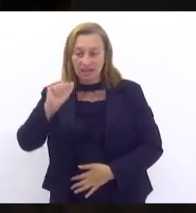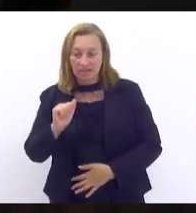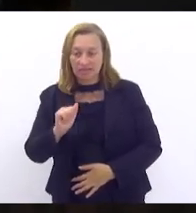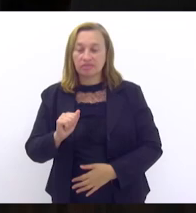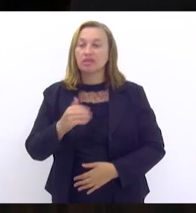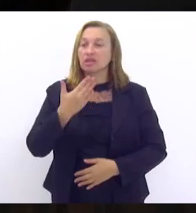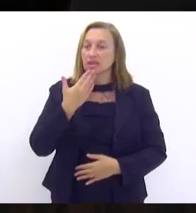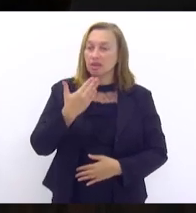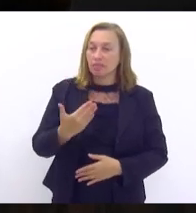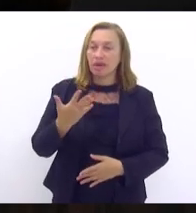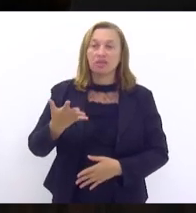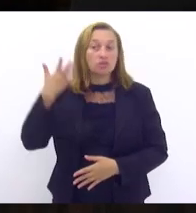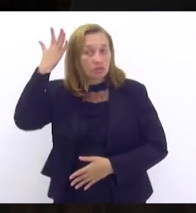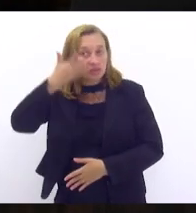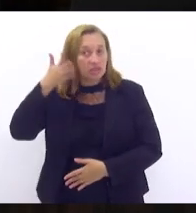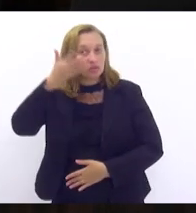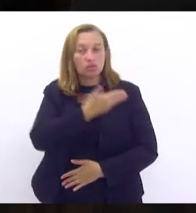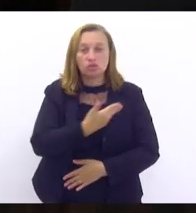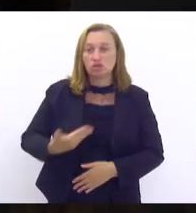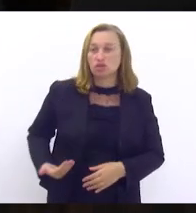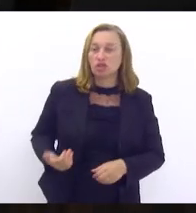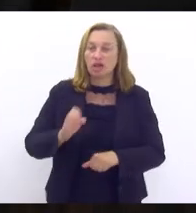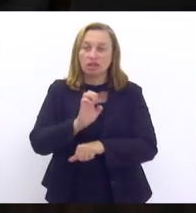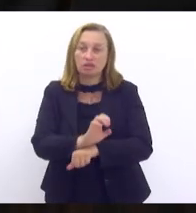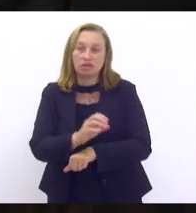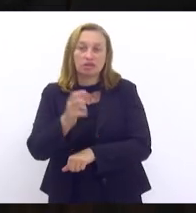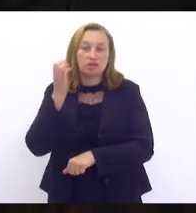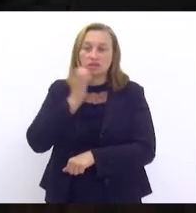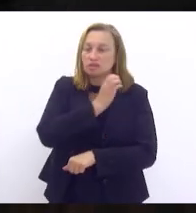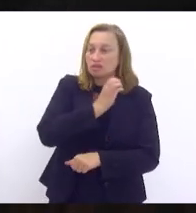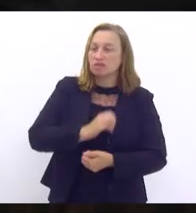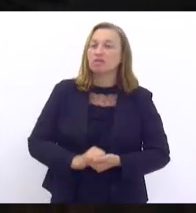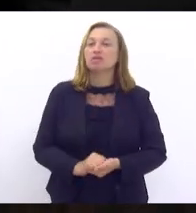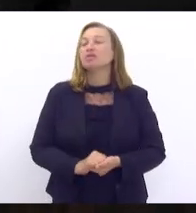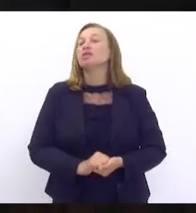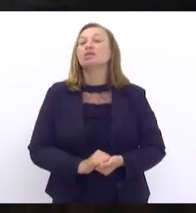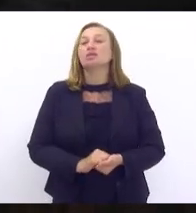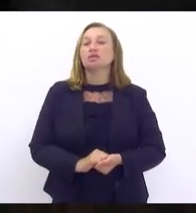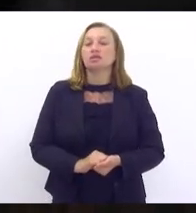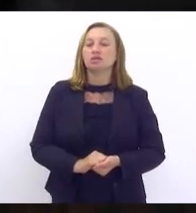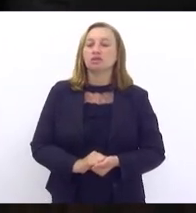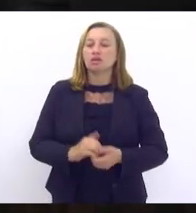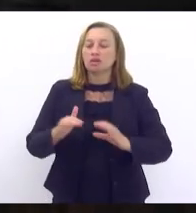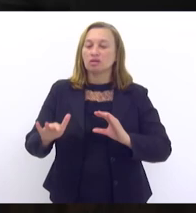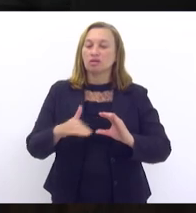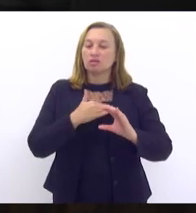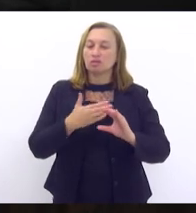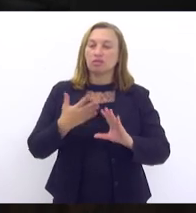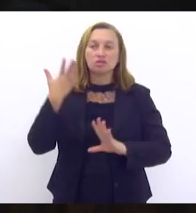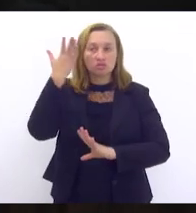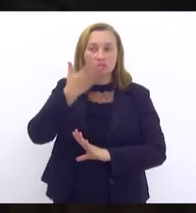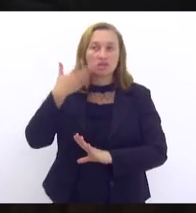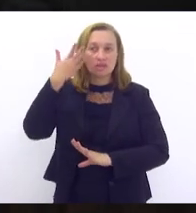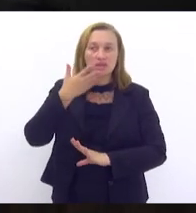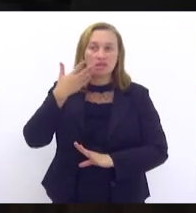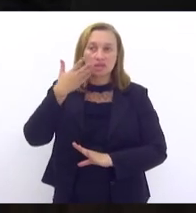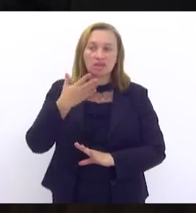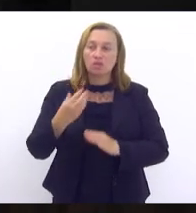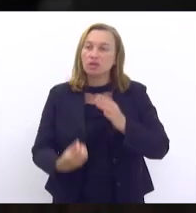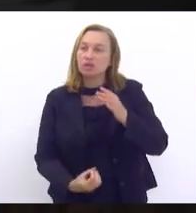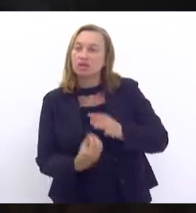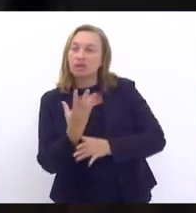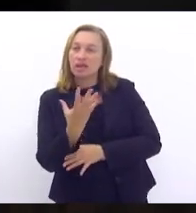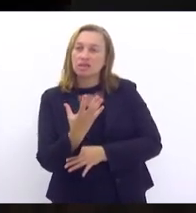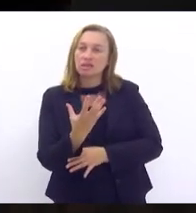que solicita ao excelentíssimo senhor governador Cláudio Bonfim de Castro e Silva o envio de mensagem dispondo sobre a